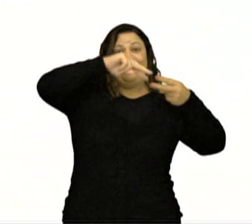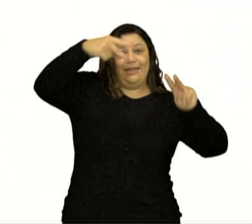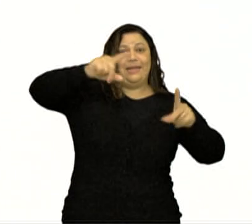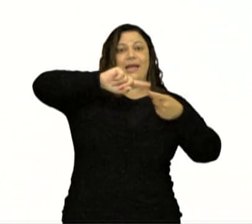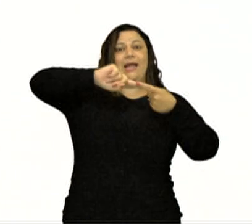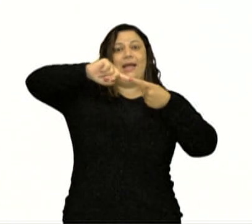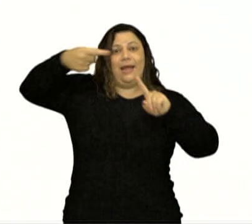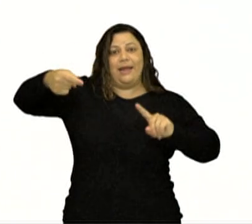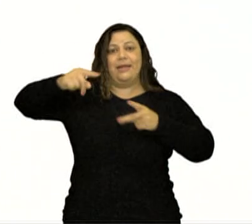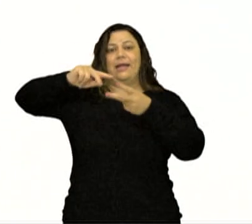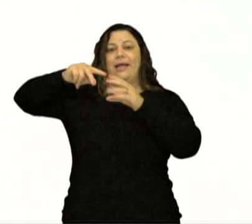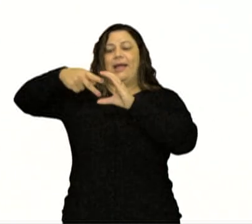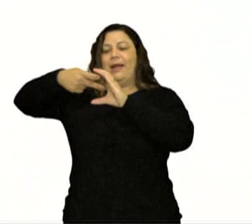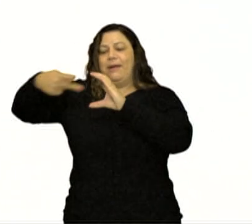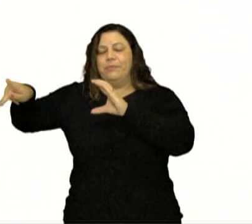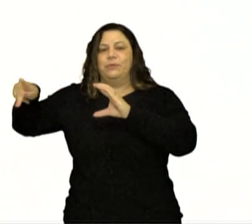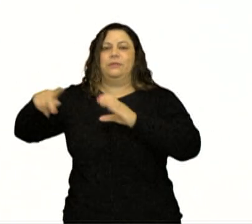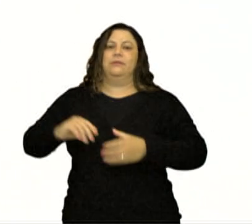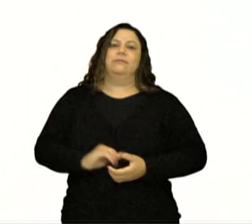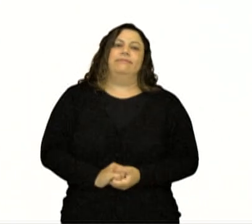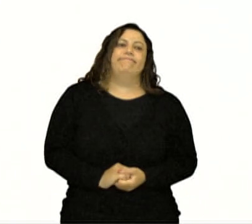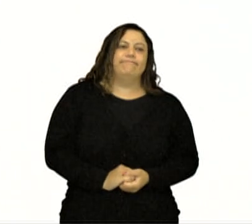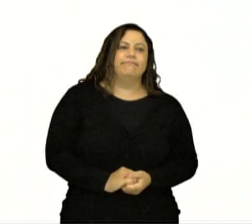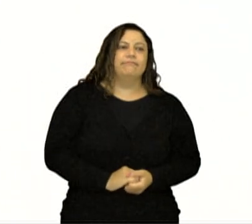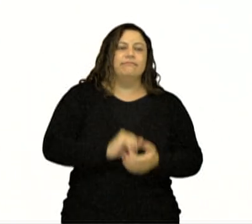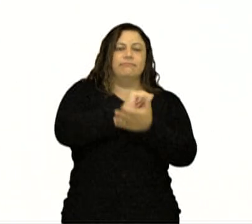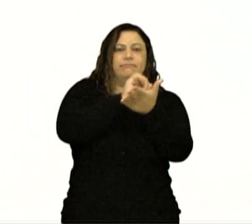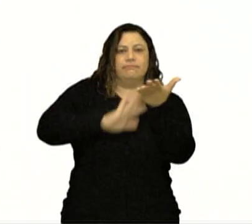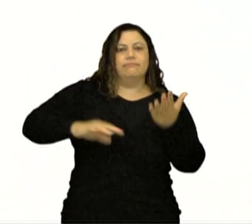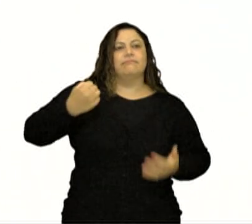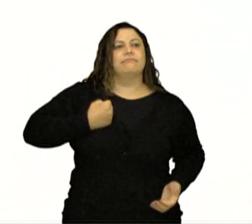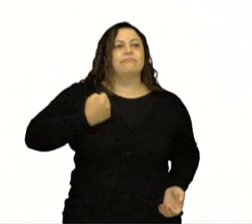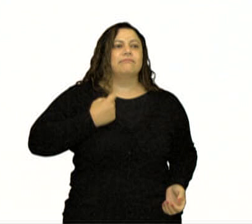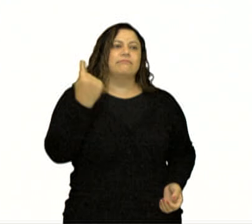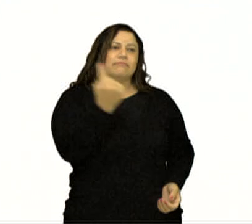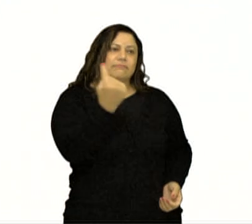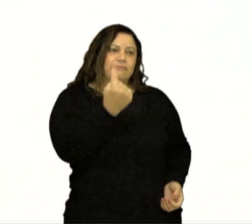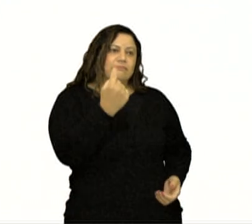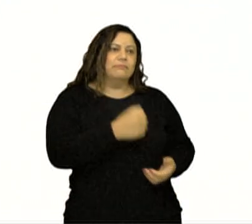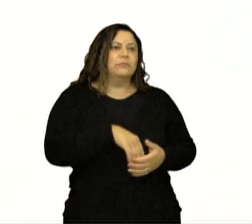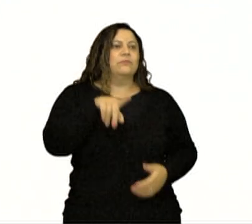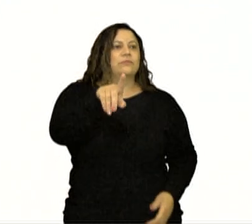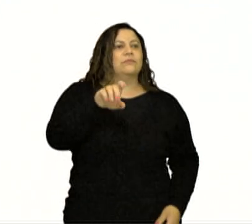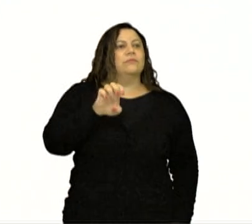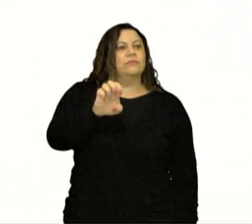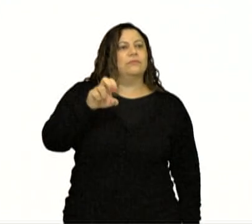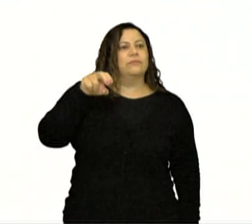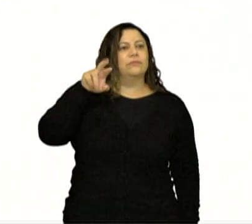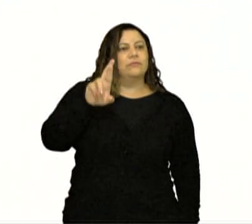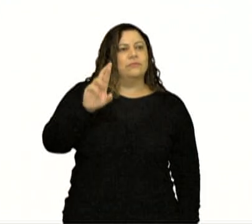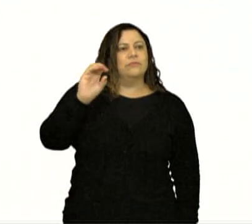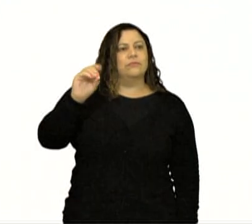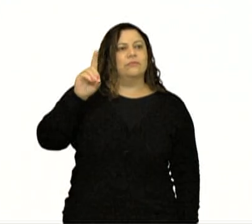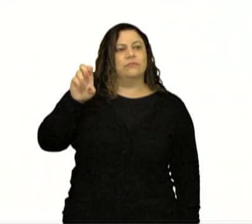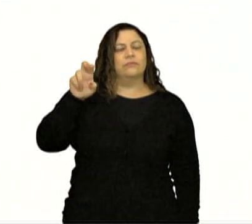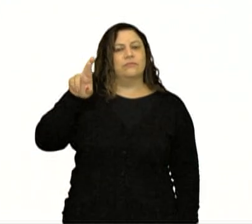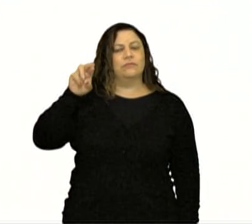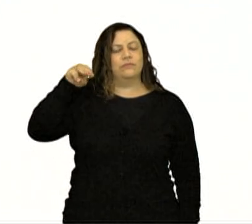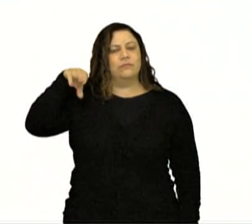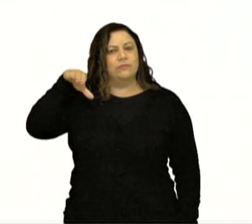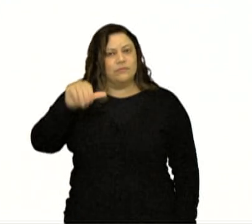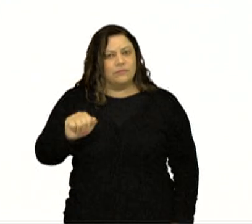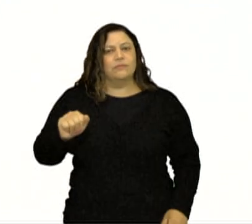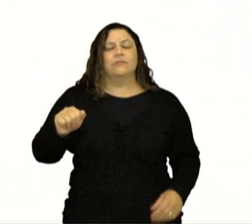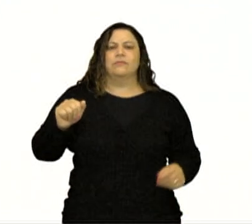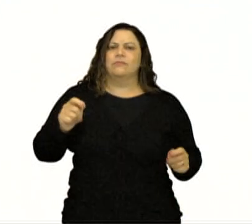proteínas. Então vamos à atividade número 1 aqui. Xeroderma pigmentar, que é essa doença rara no mundo, tem como uma